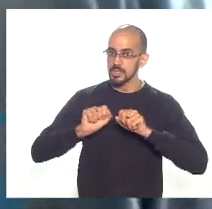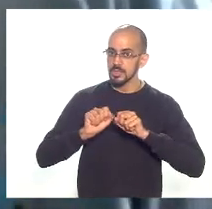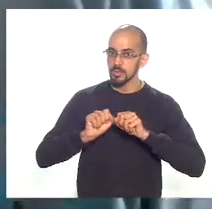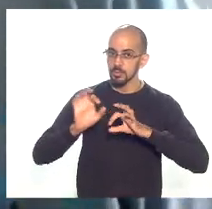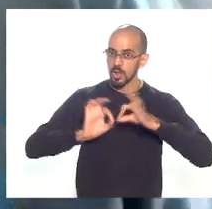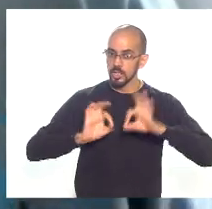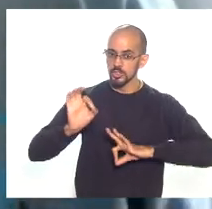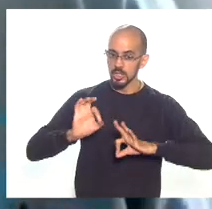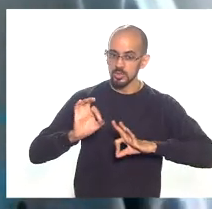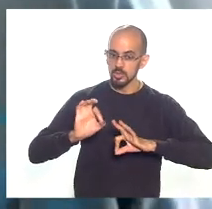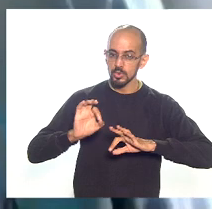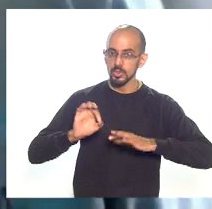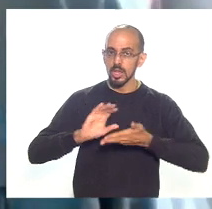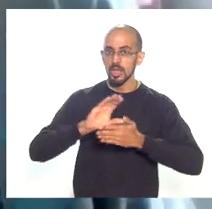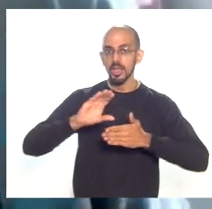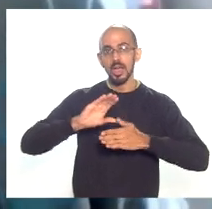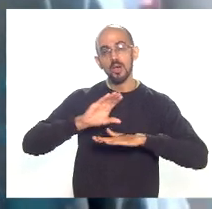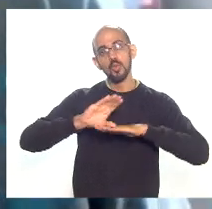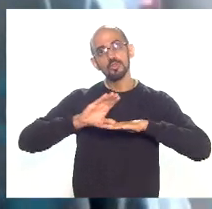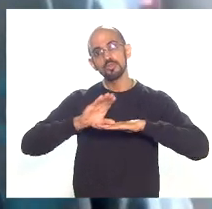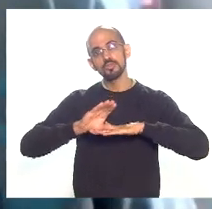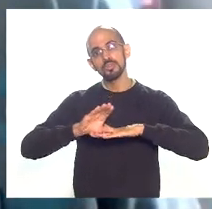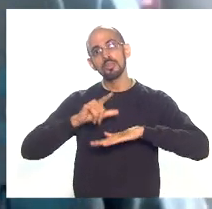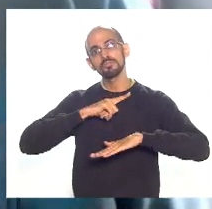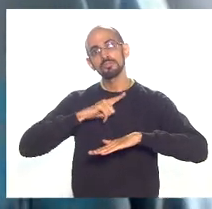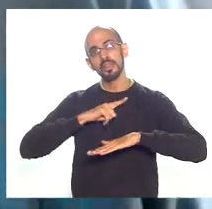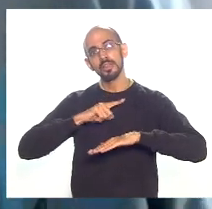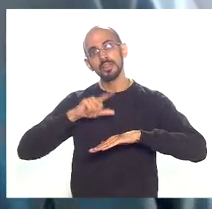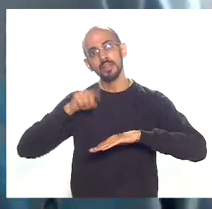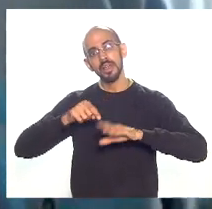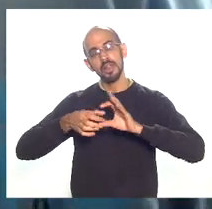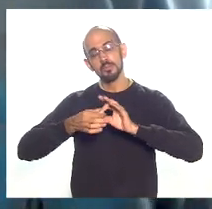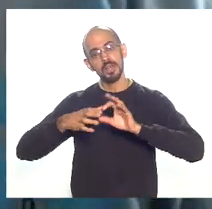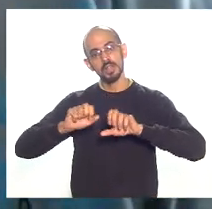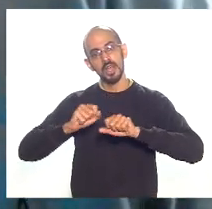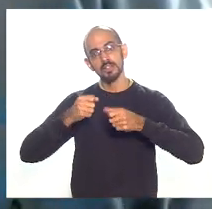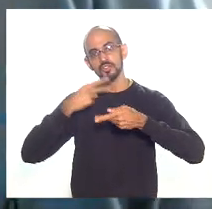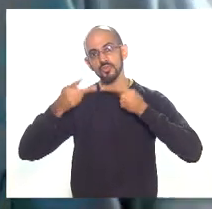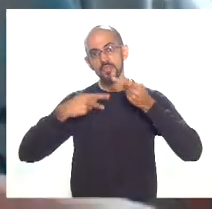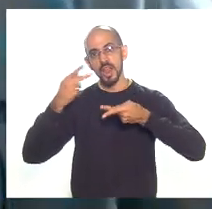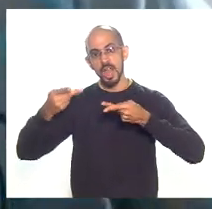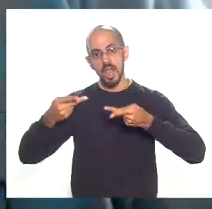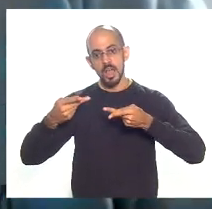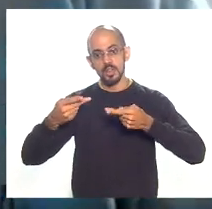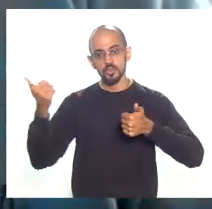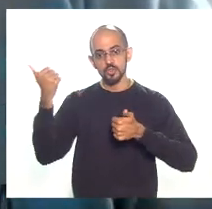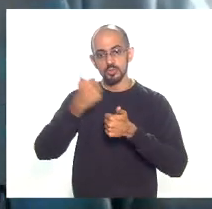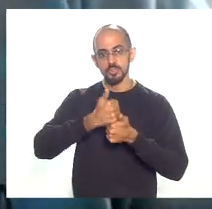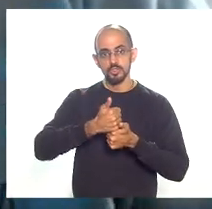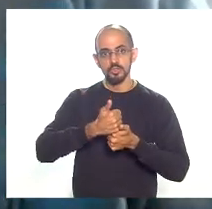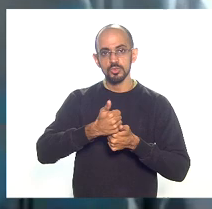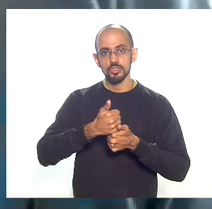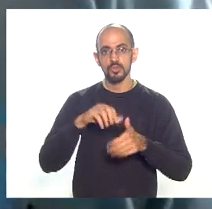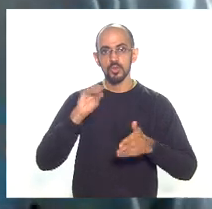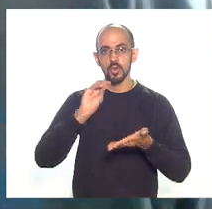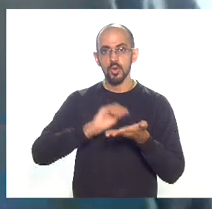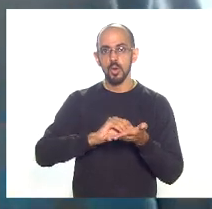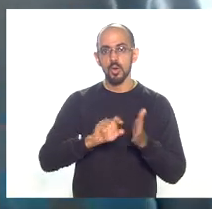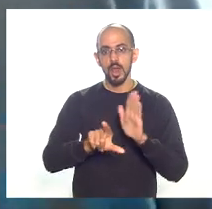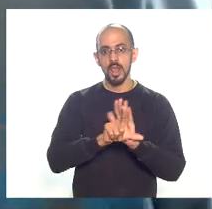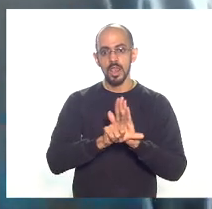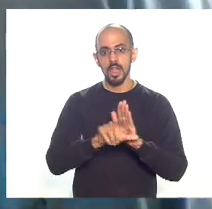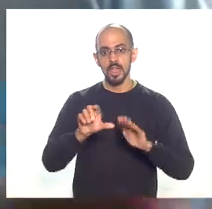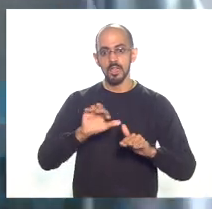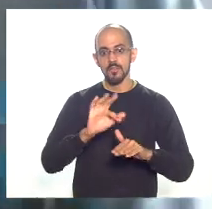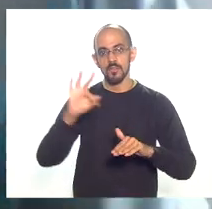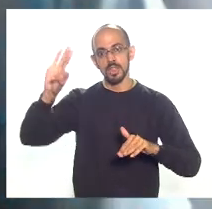a constituição já garante que a liberdade de expressão o substitutivo ainda botou a lei federal que veda a questão